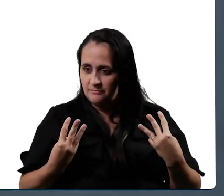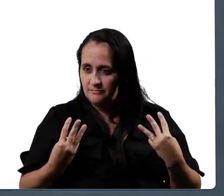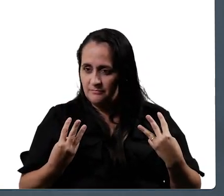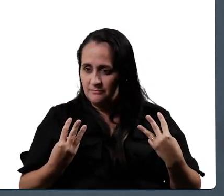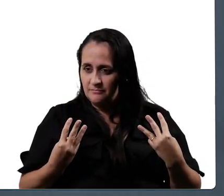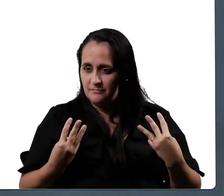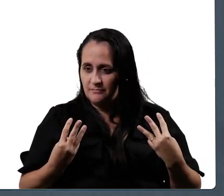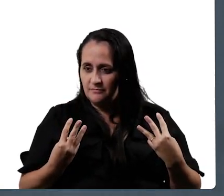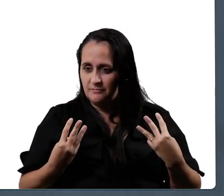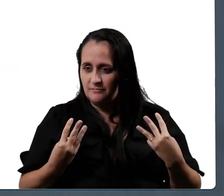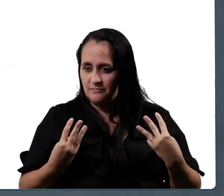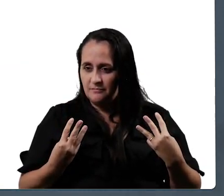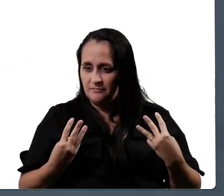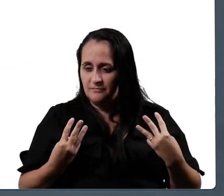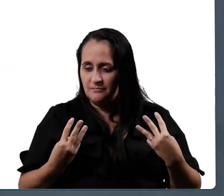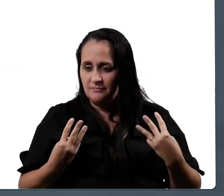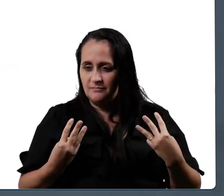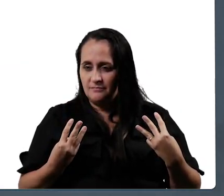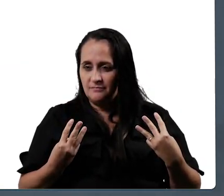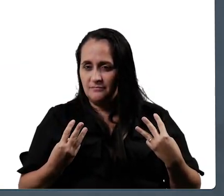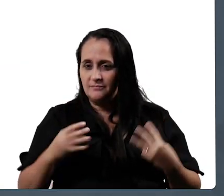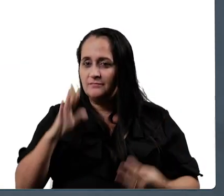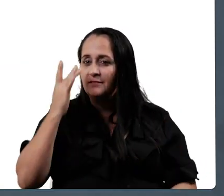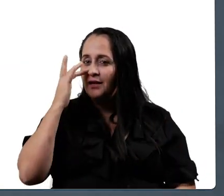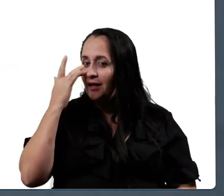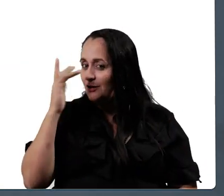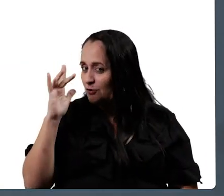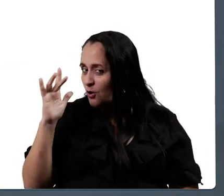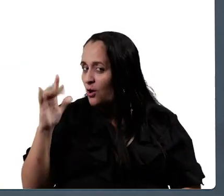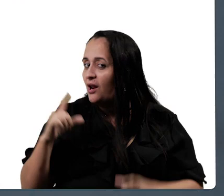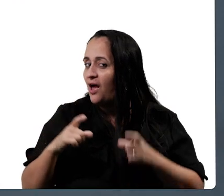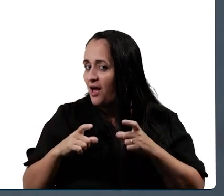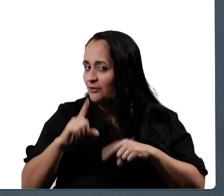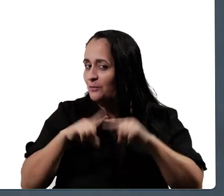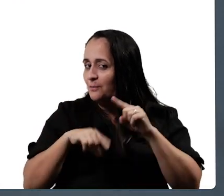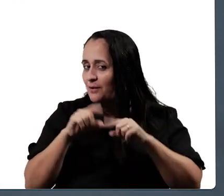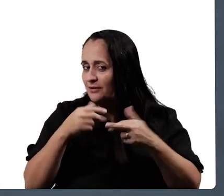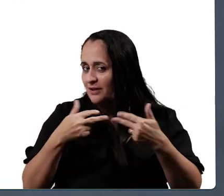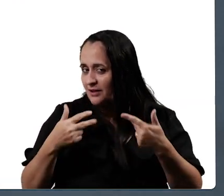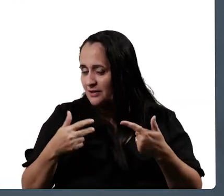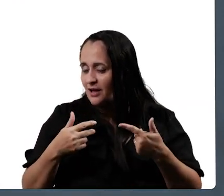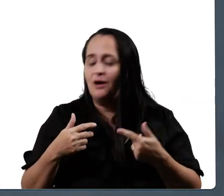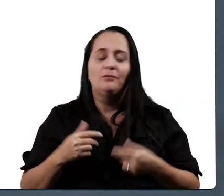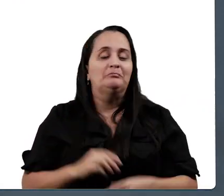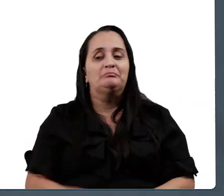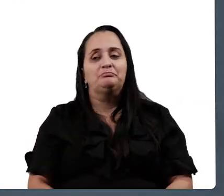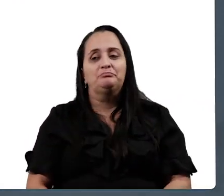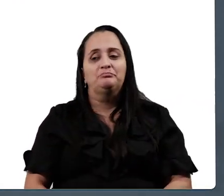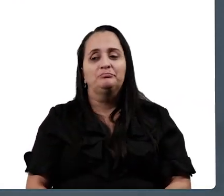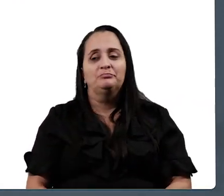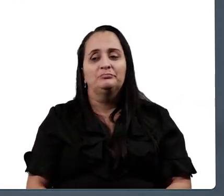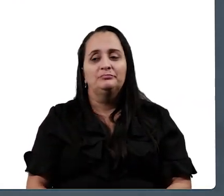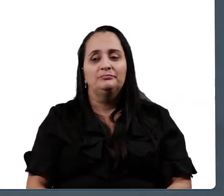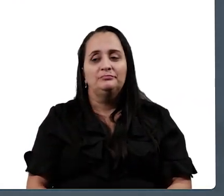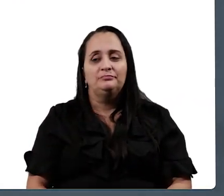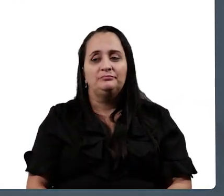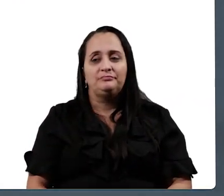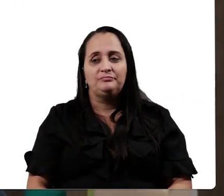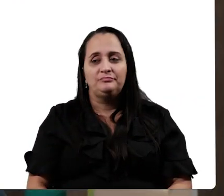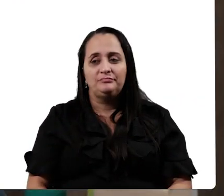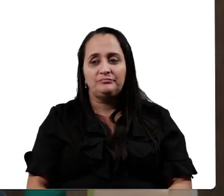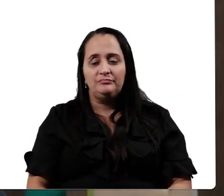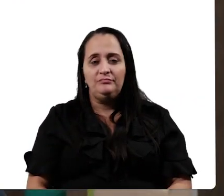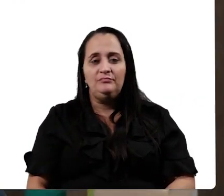três bloquinhos aqui ó esse bloquinho vocês lembram que é do material Dourado Dourado então eu que tenho aqui 1 2